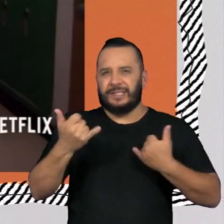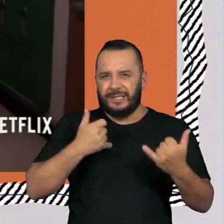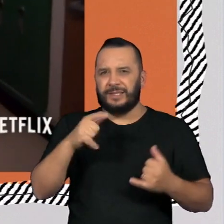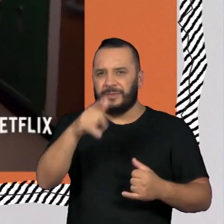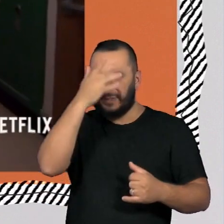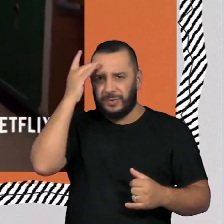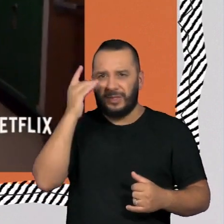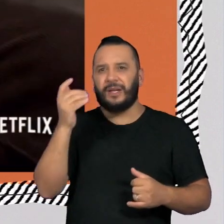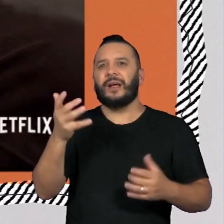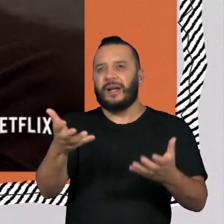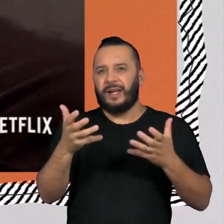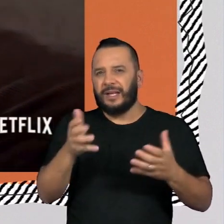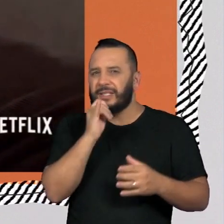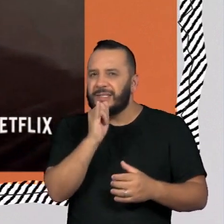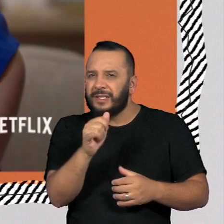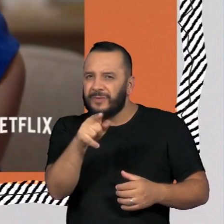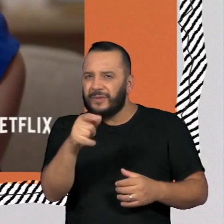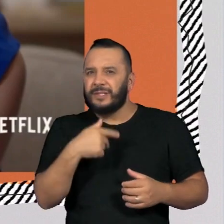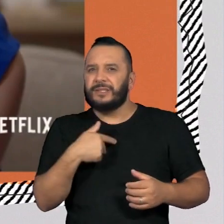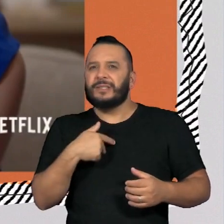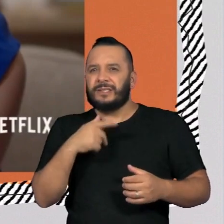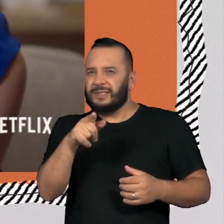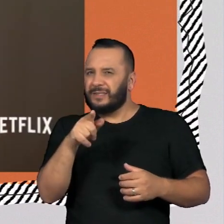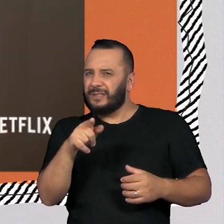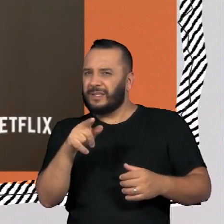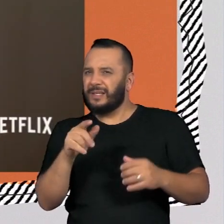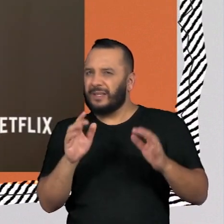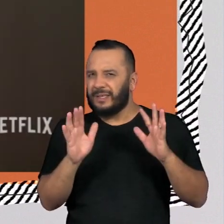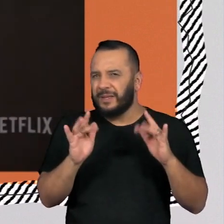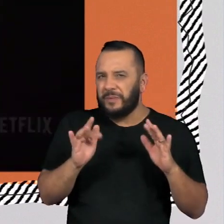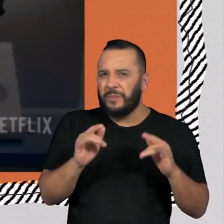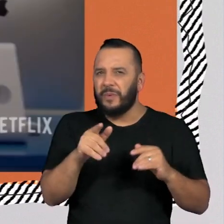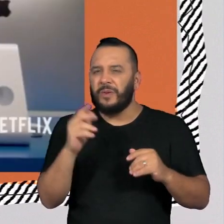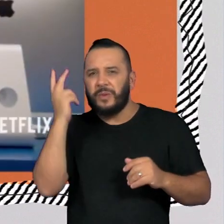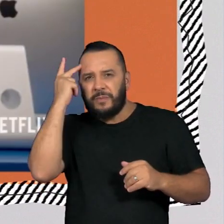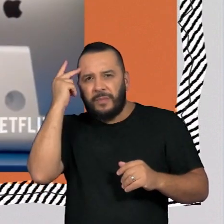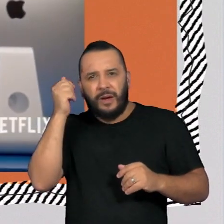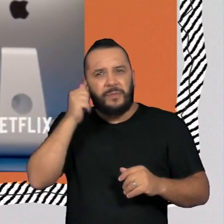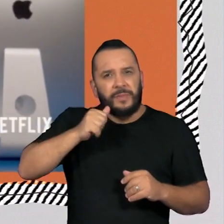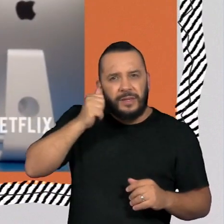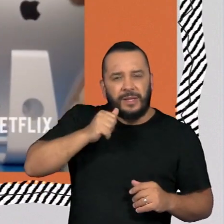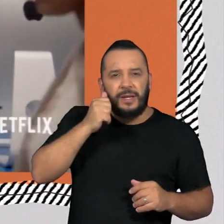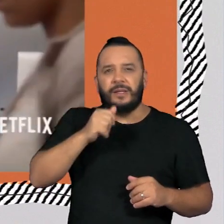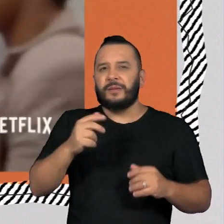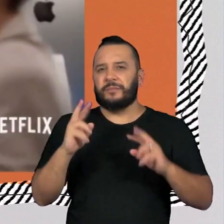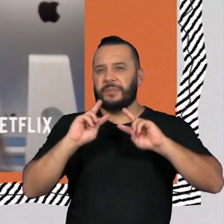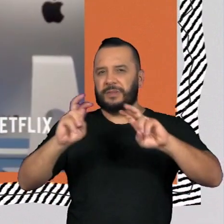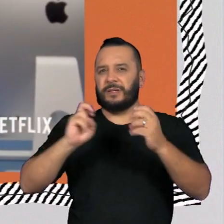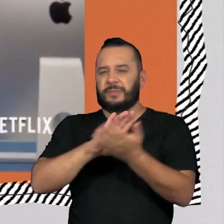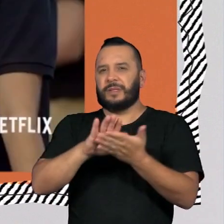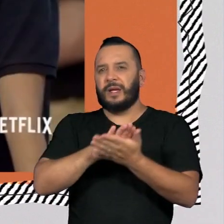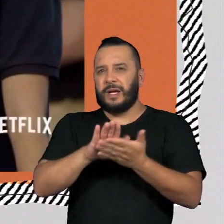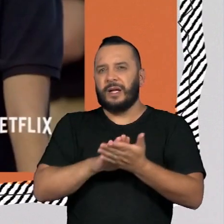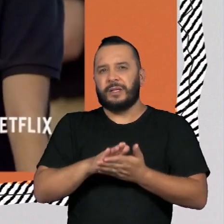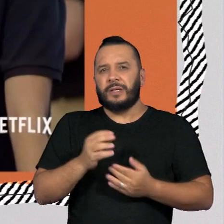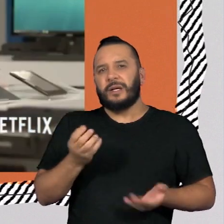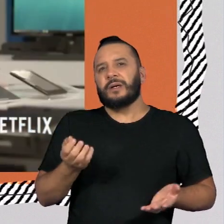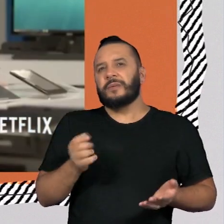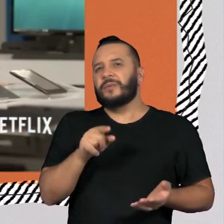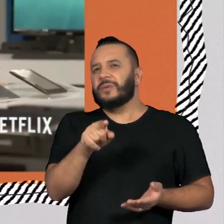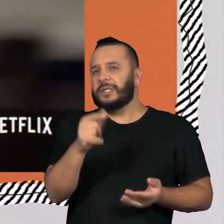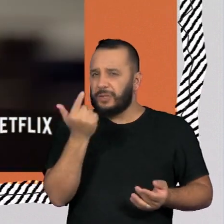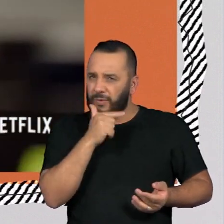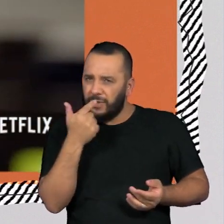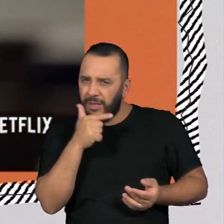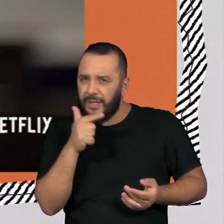know what people mean when they say things. Sam, people on the spectrum date, you know. Girls don't really notice me at all, and I'm not great at picking up signals. She's smiling right